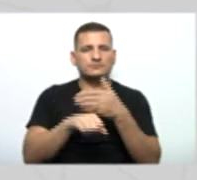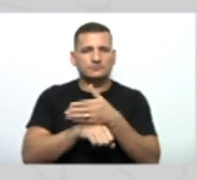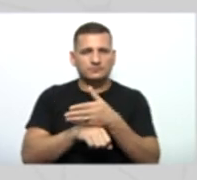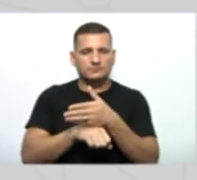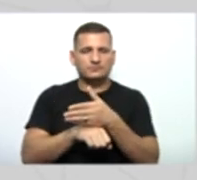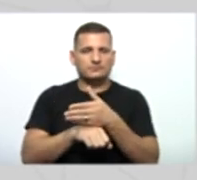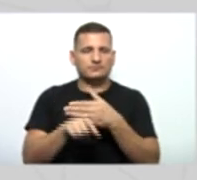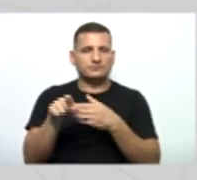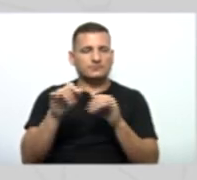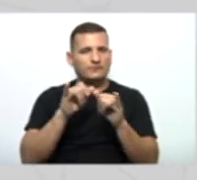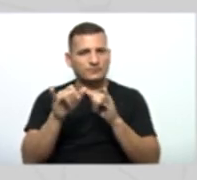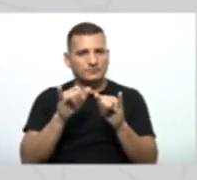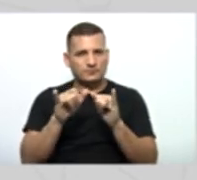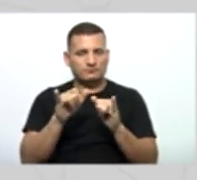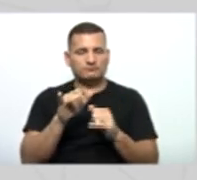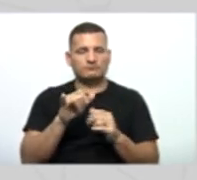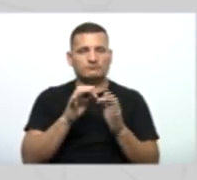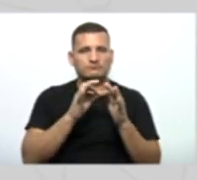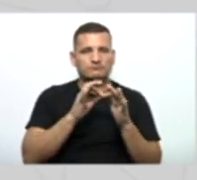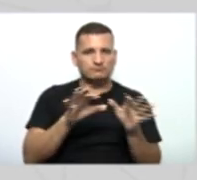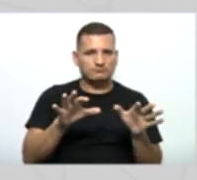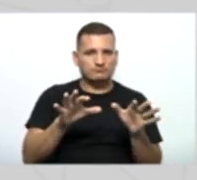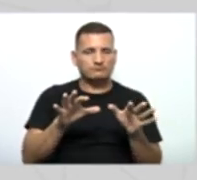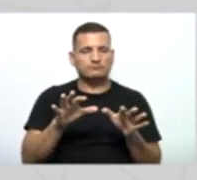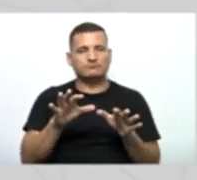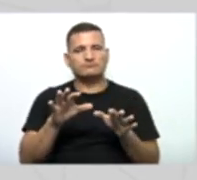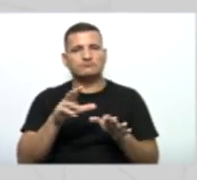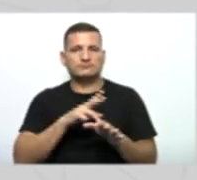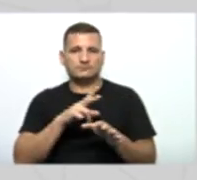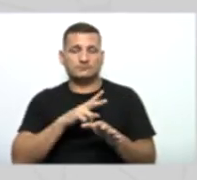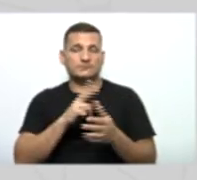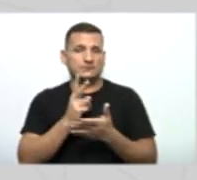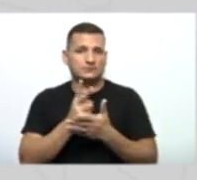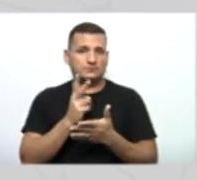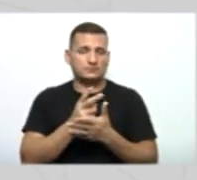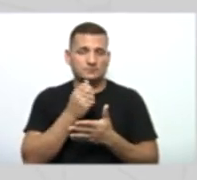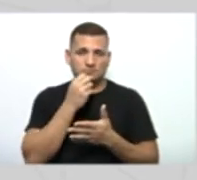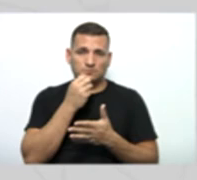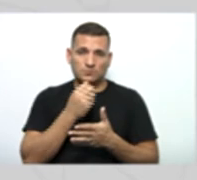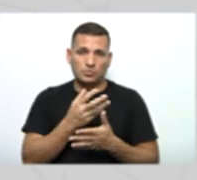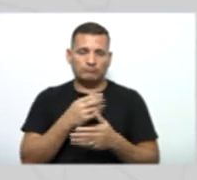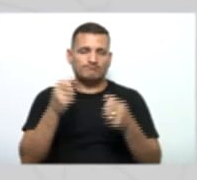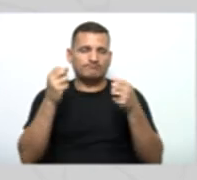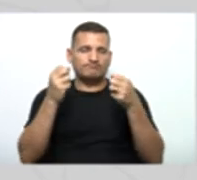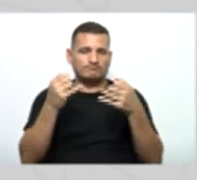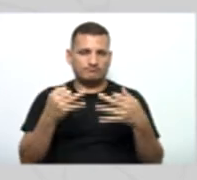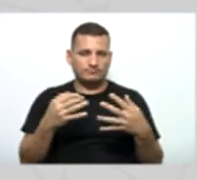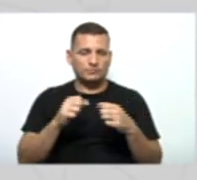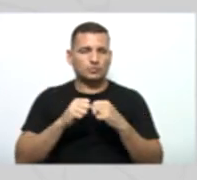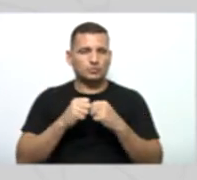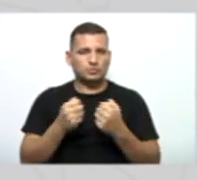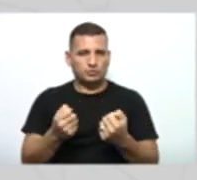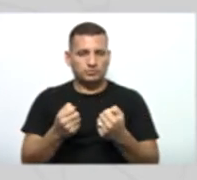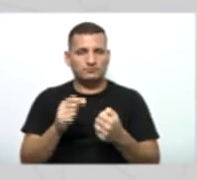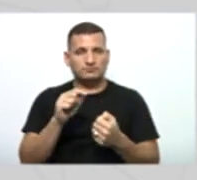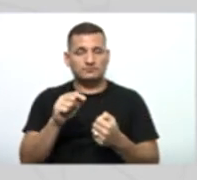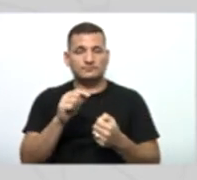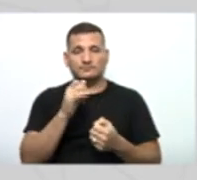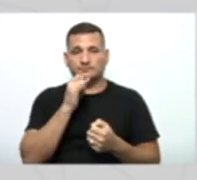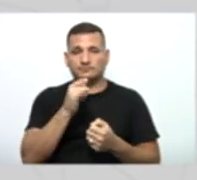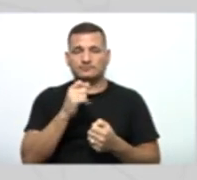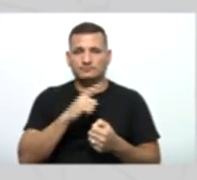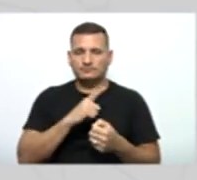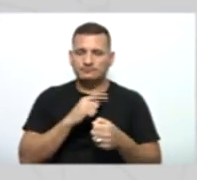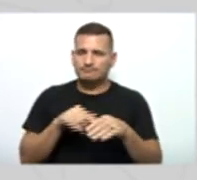desses atributos do tipo público e do tipo privado. É sempre bom reforçar que se existe um padrão a